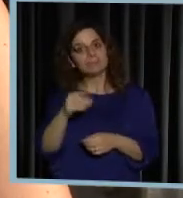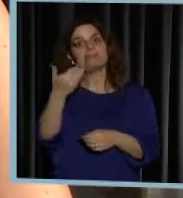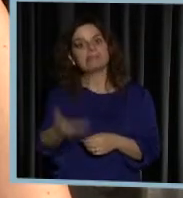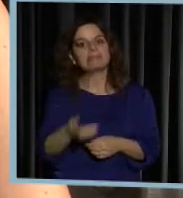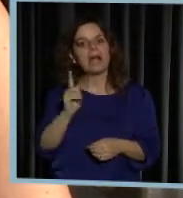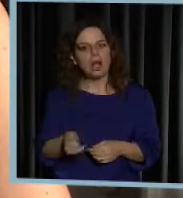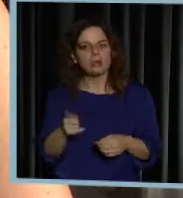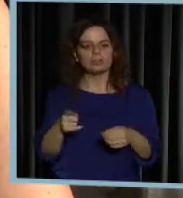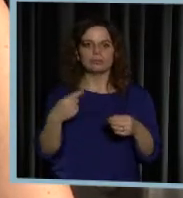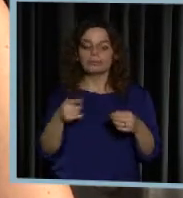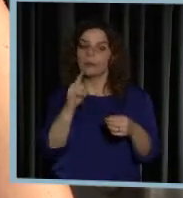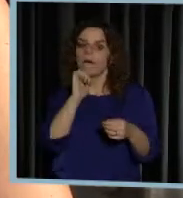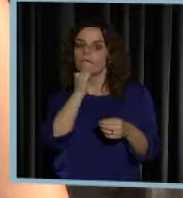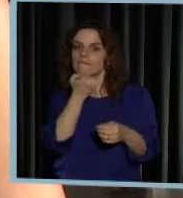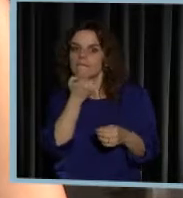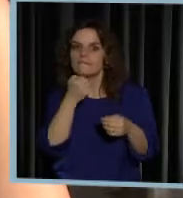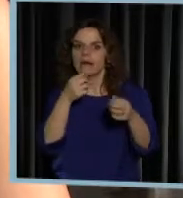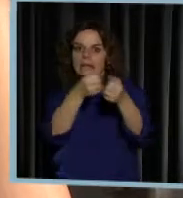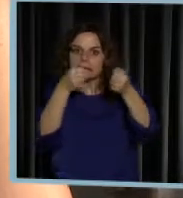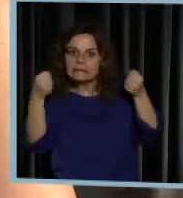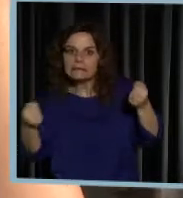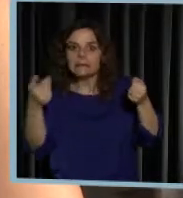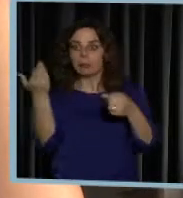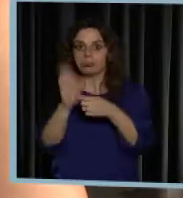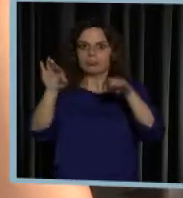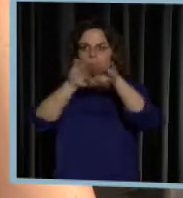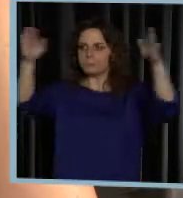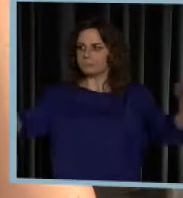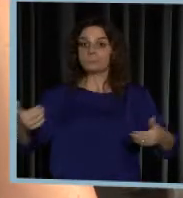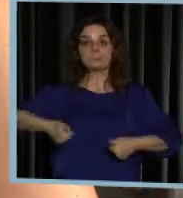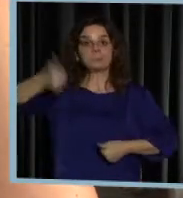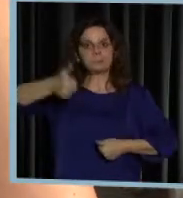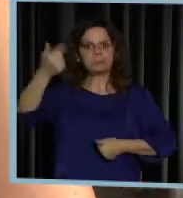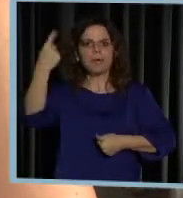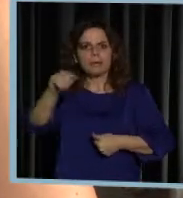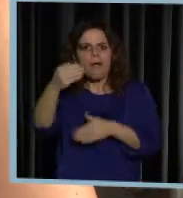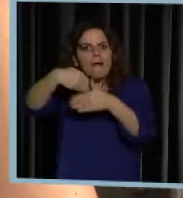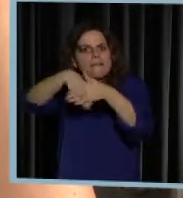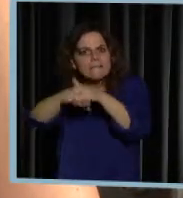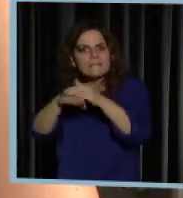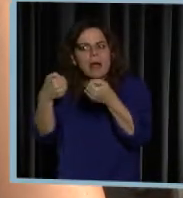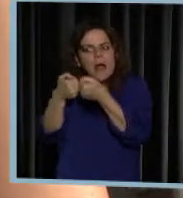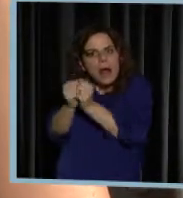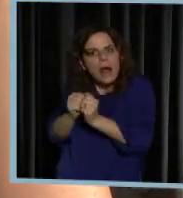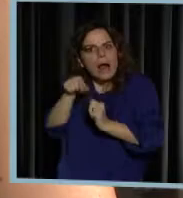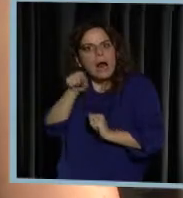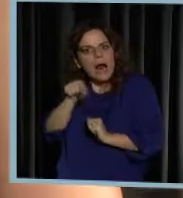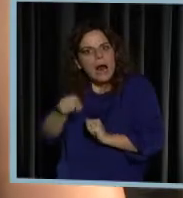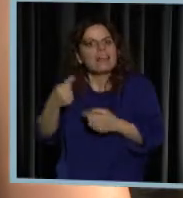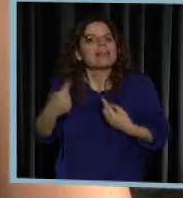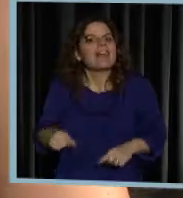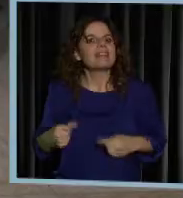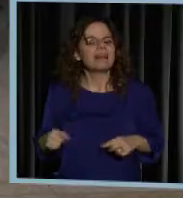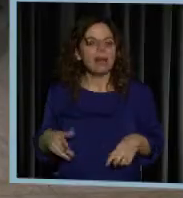alguns cofres, justamente, por exemplo, no altar-mor existia um grande cofre onde eram